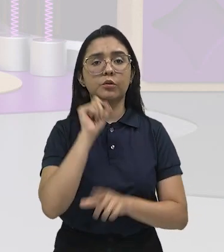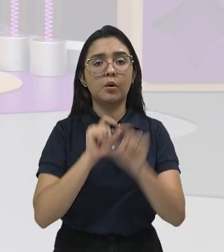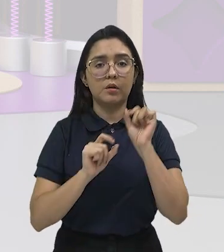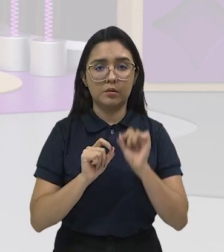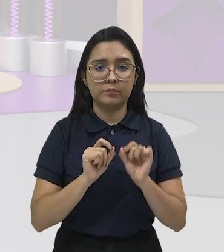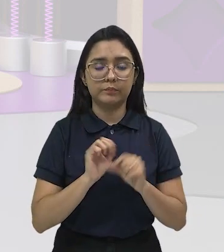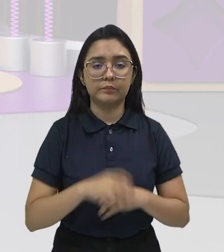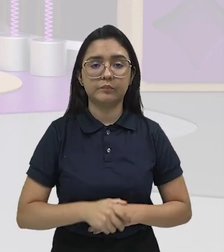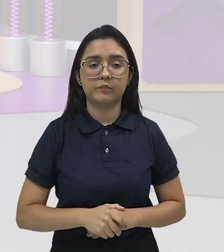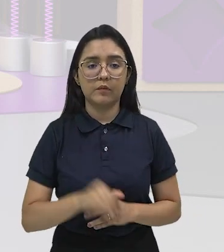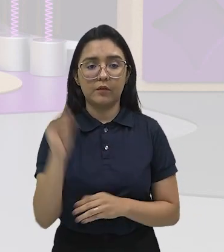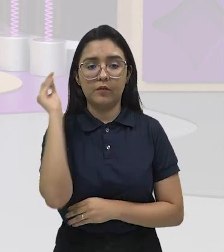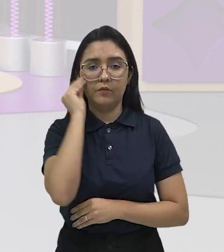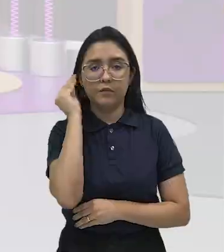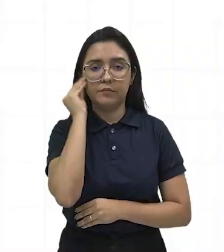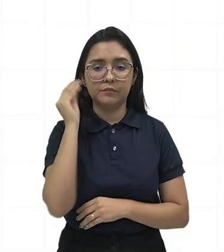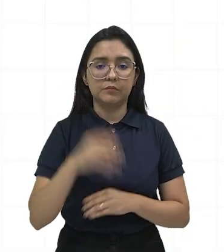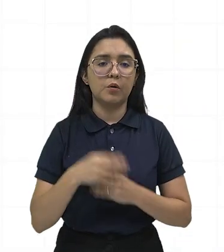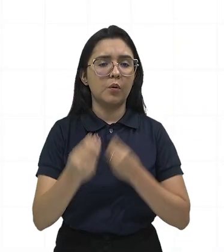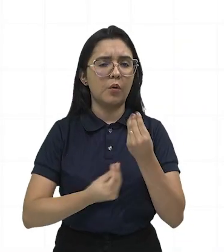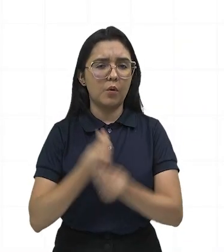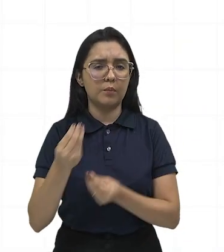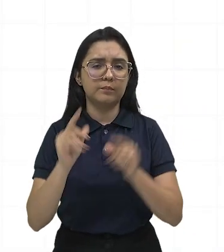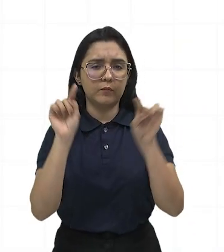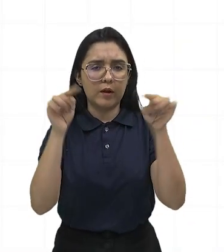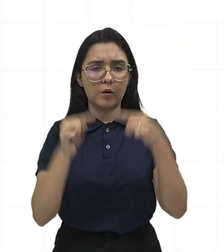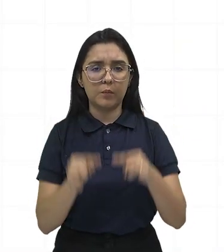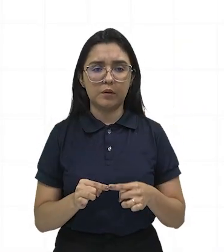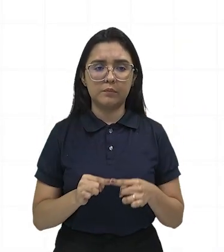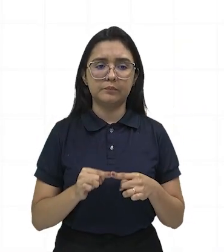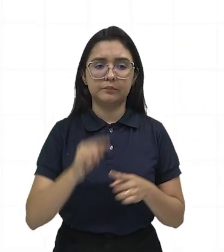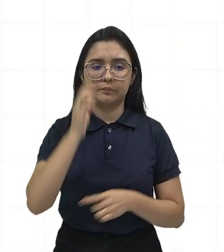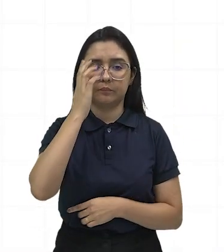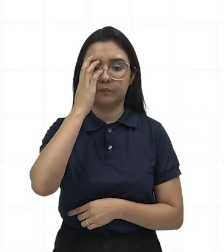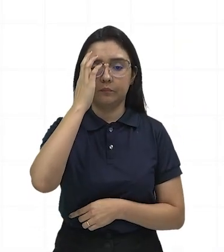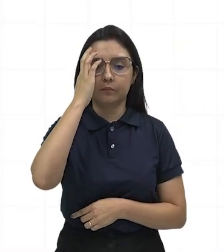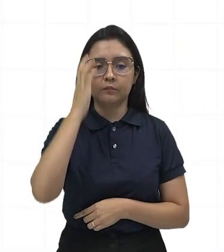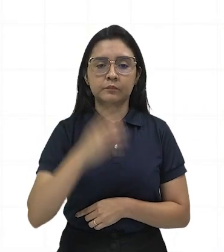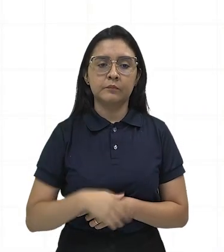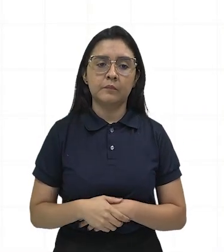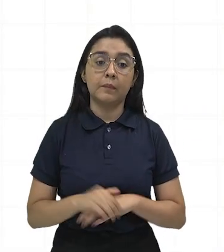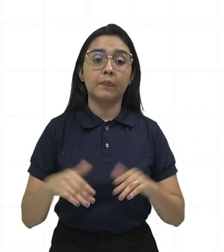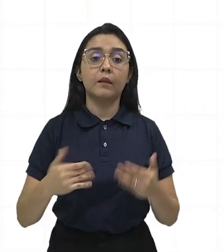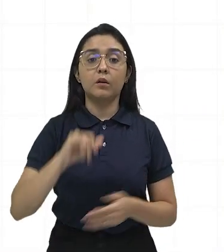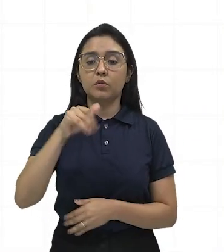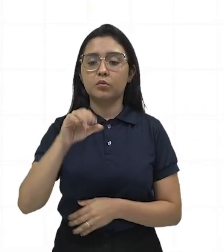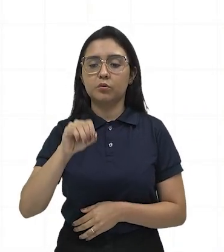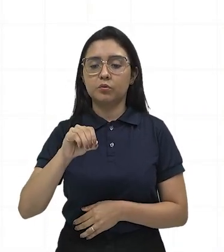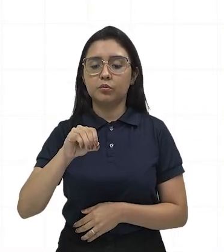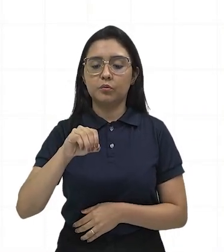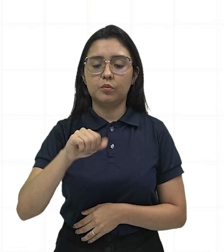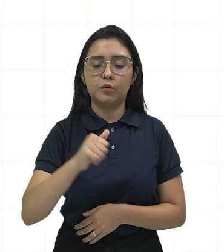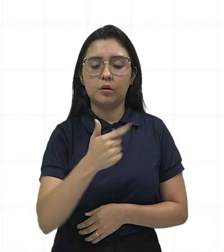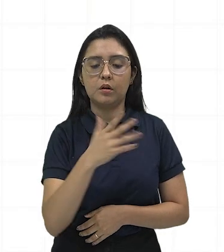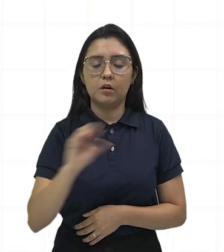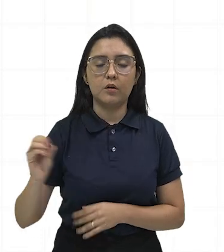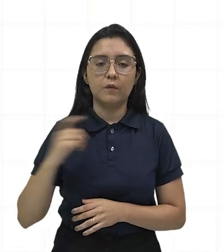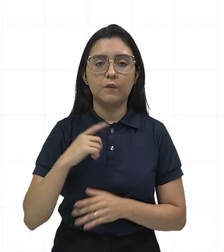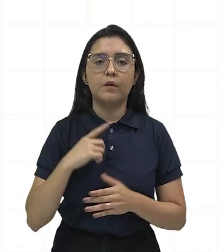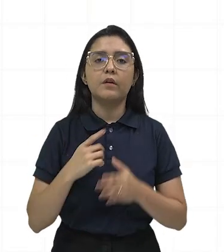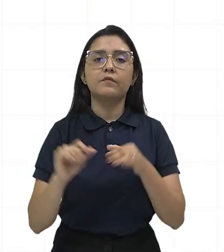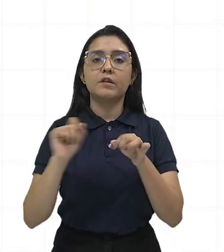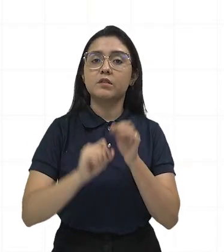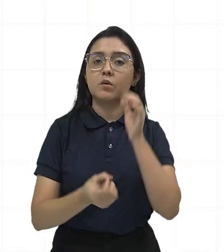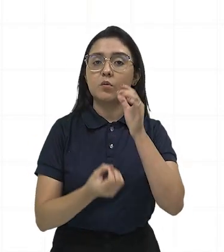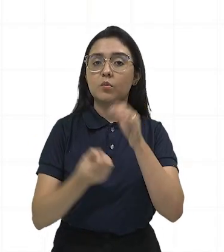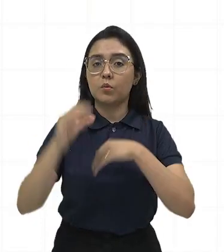escolher? Vejamos como é que fica essa situação. Então, ó, João vai fazer vários cursos